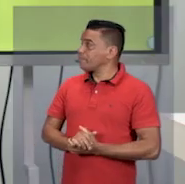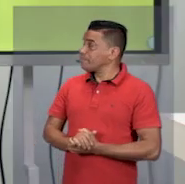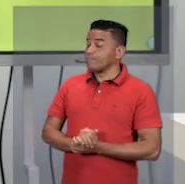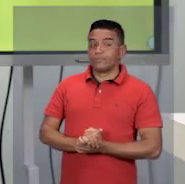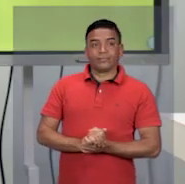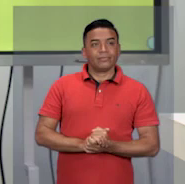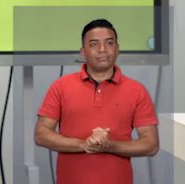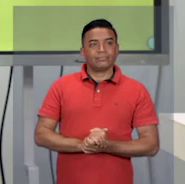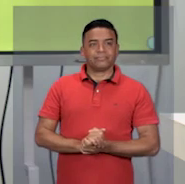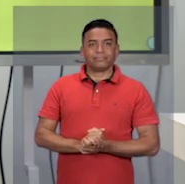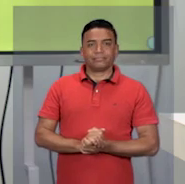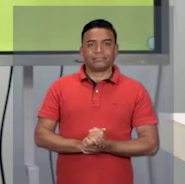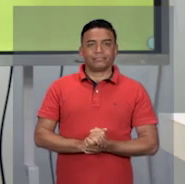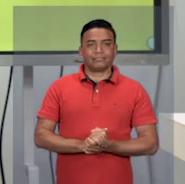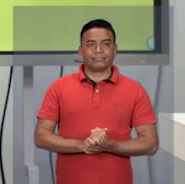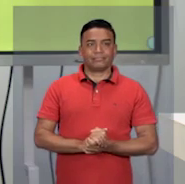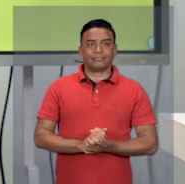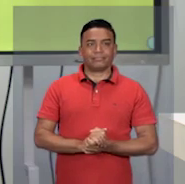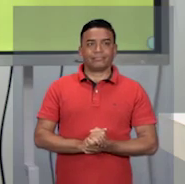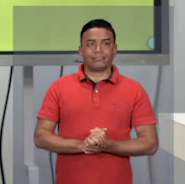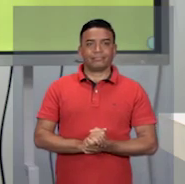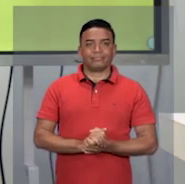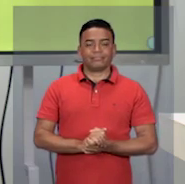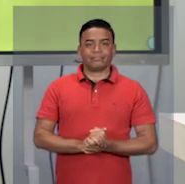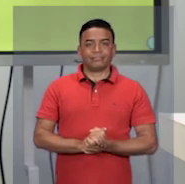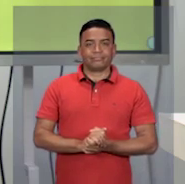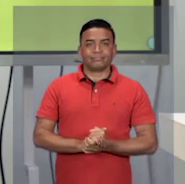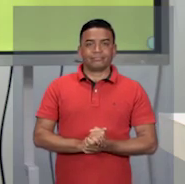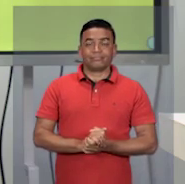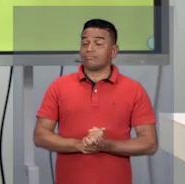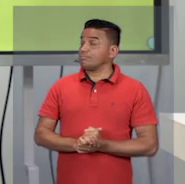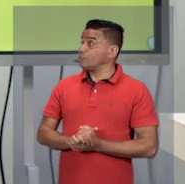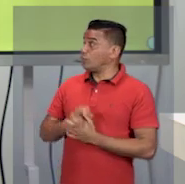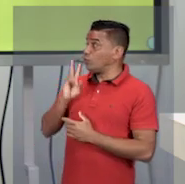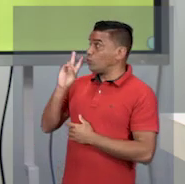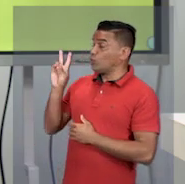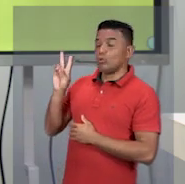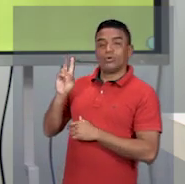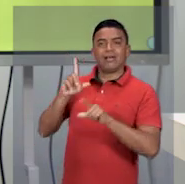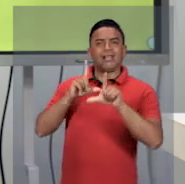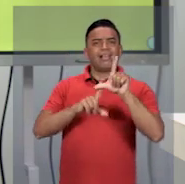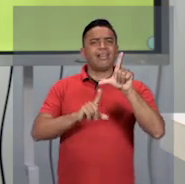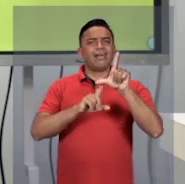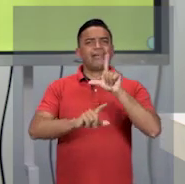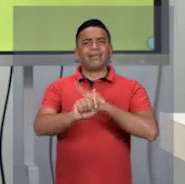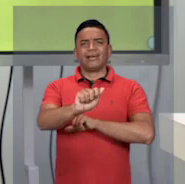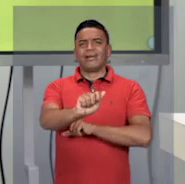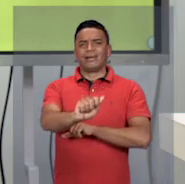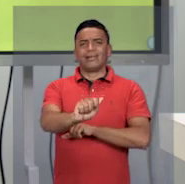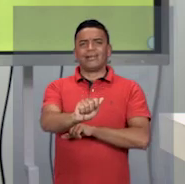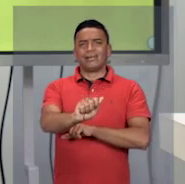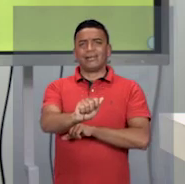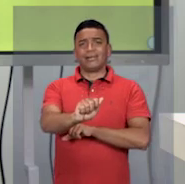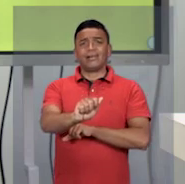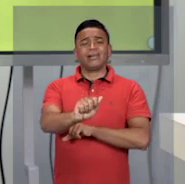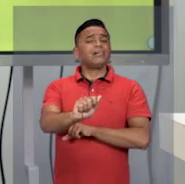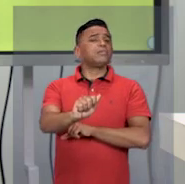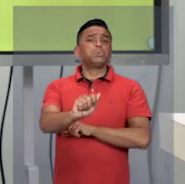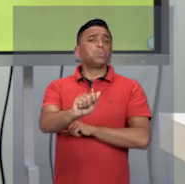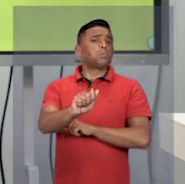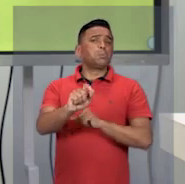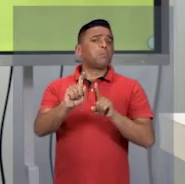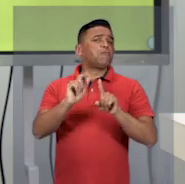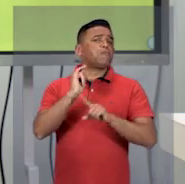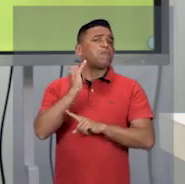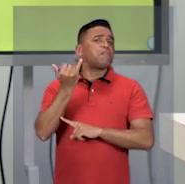A specific group agenda is represented. Olha só a letra A, o que ela já pede. Na verdade,